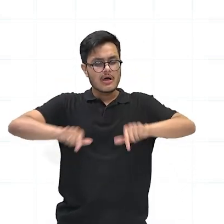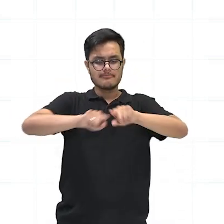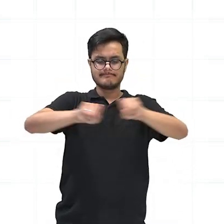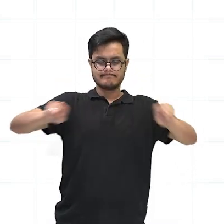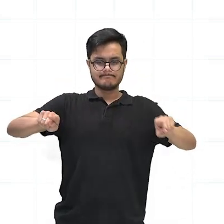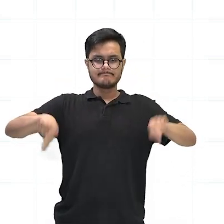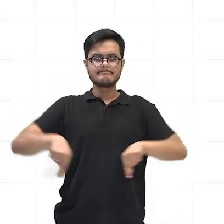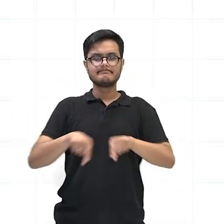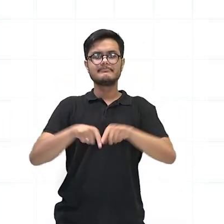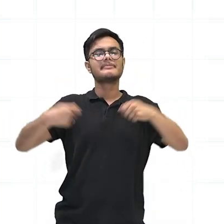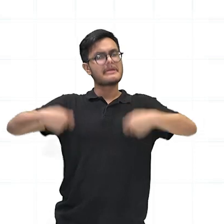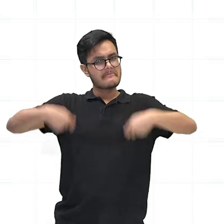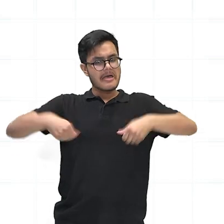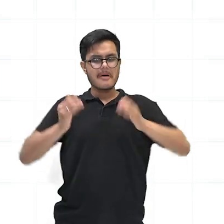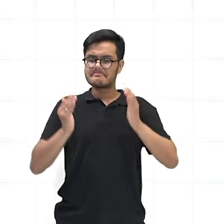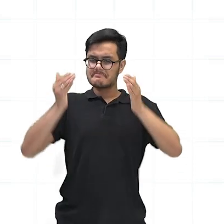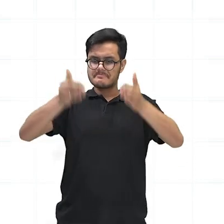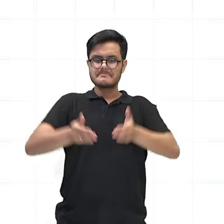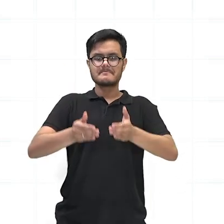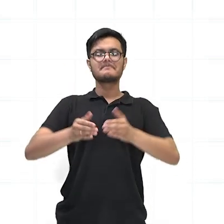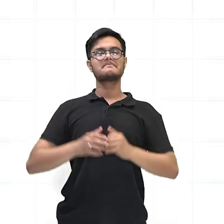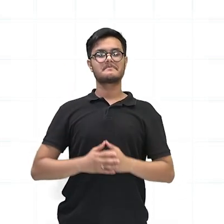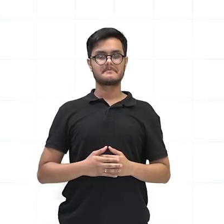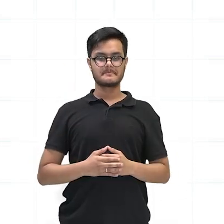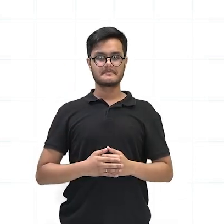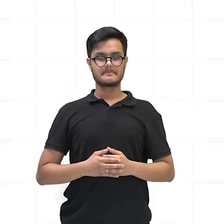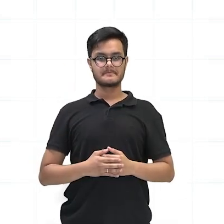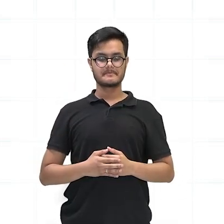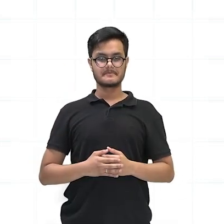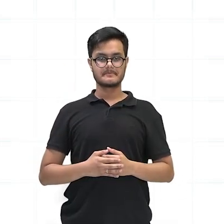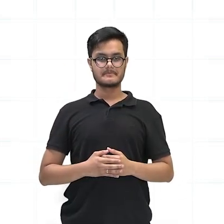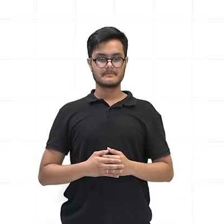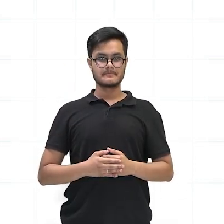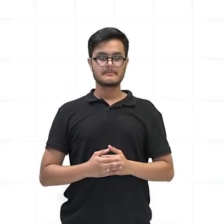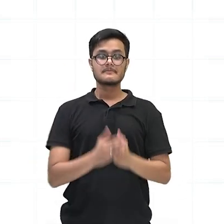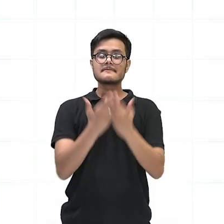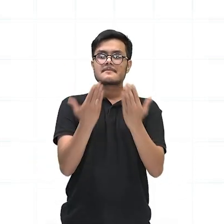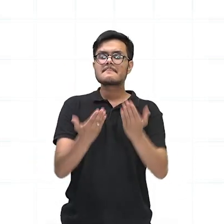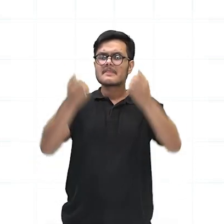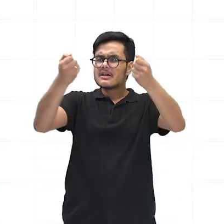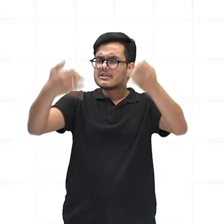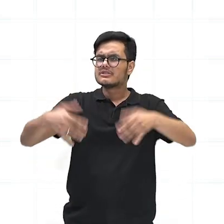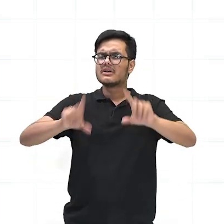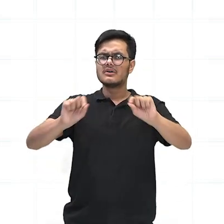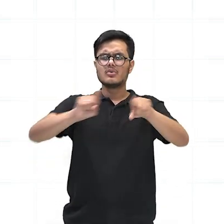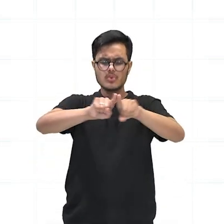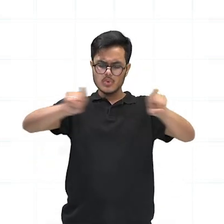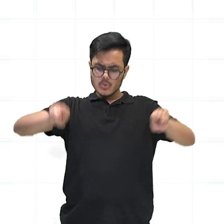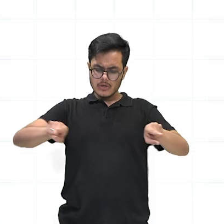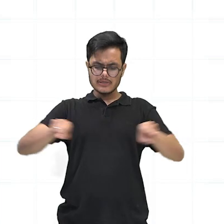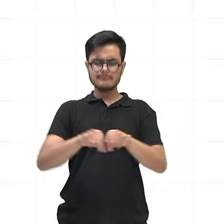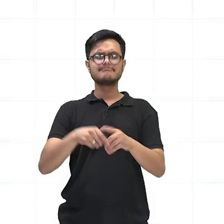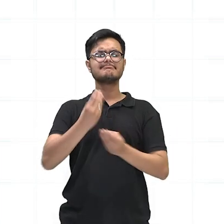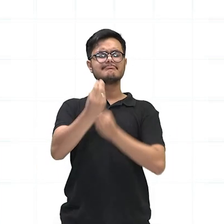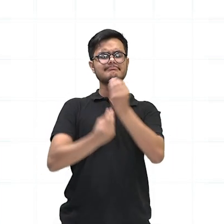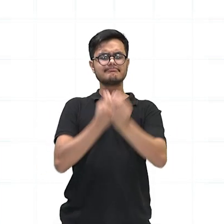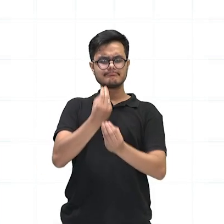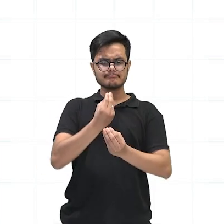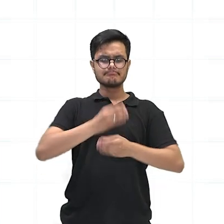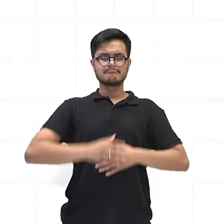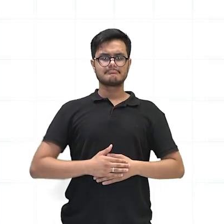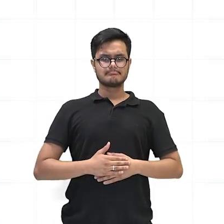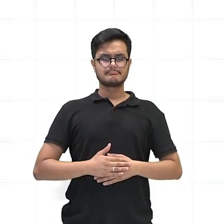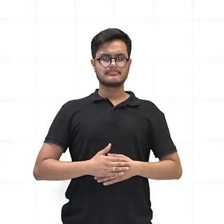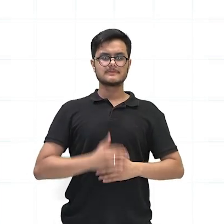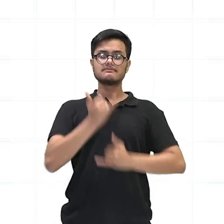certo? Então, eles têm que ter uma atenção grandiosa aí. E aí eu quero falar um pouquinho do campo para vocês, do campo de jogo. Vocês